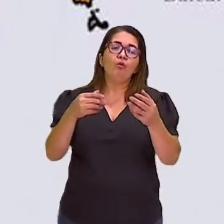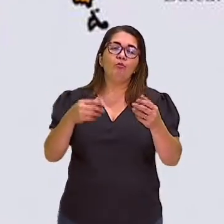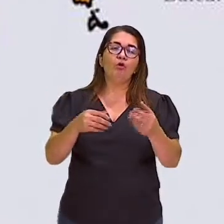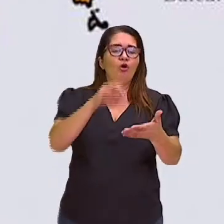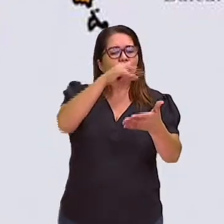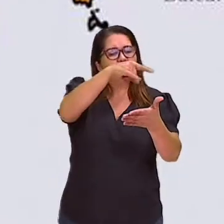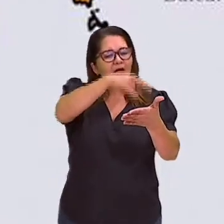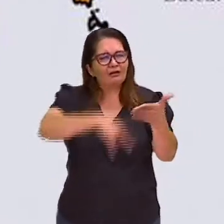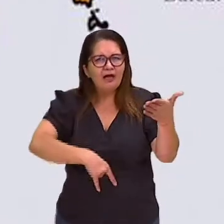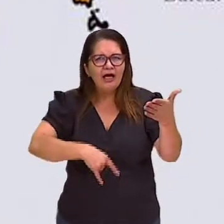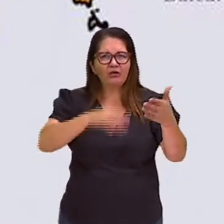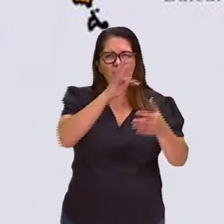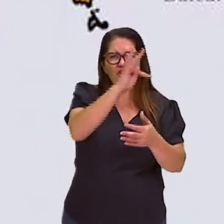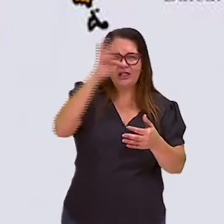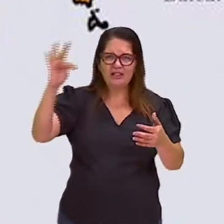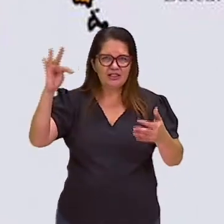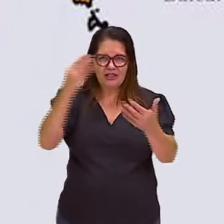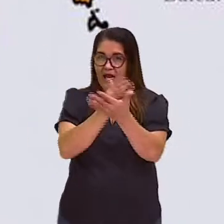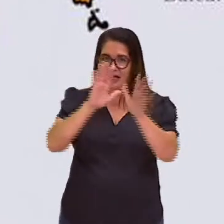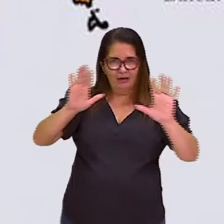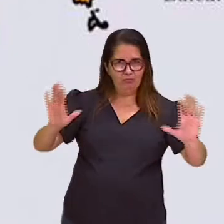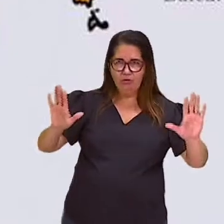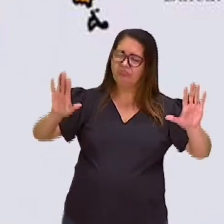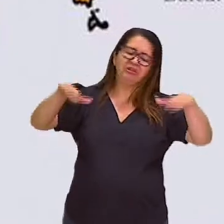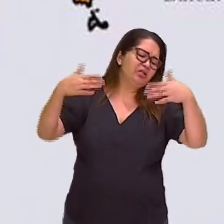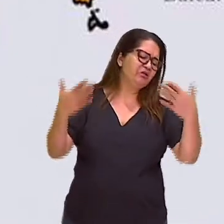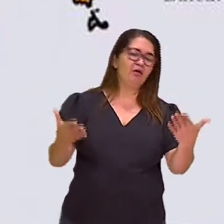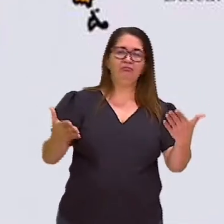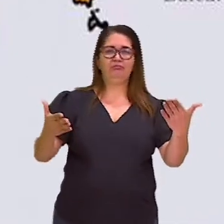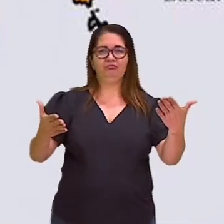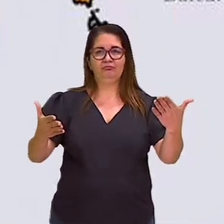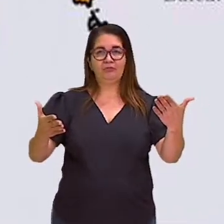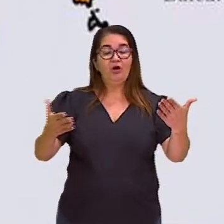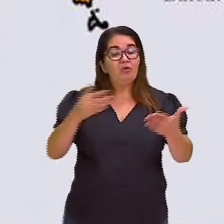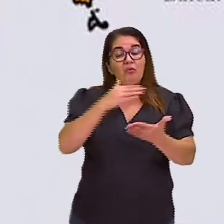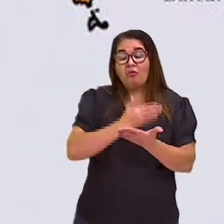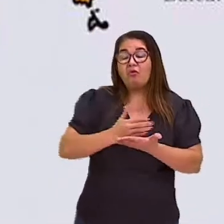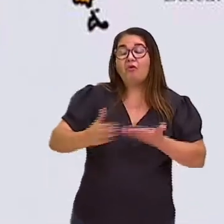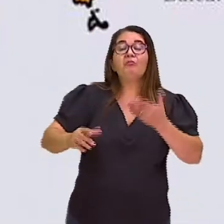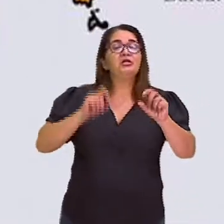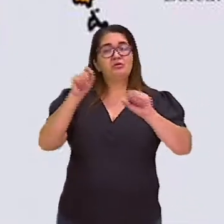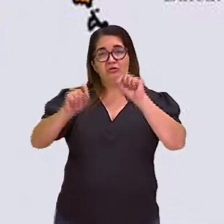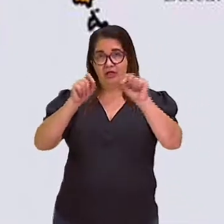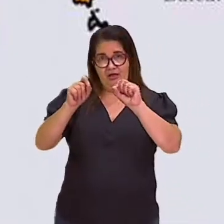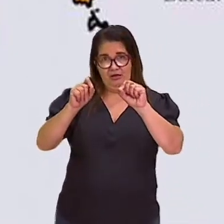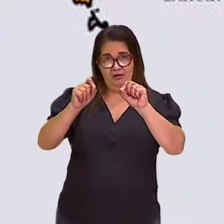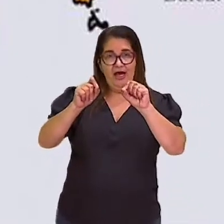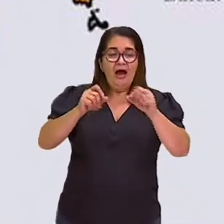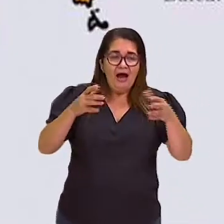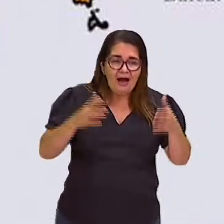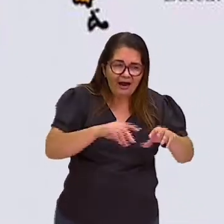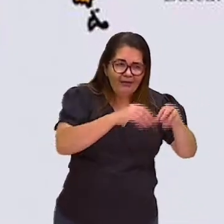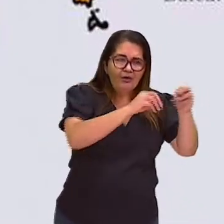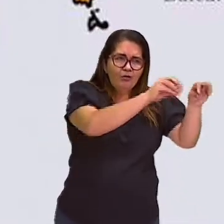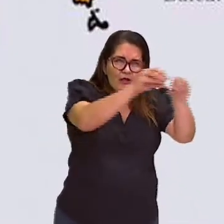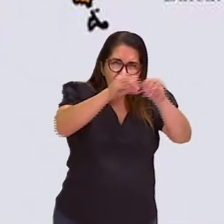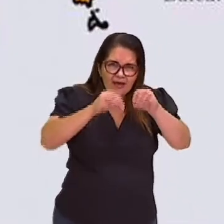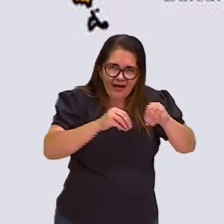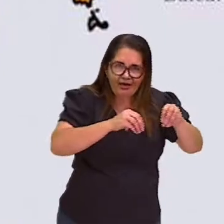de respeitar essa linha imaginária. Assim, começou a expansão para o